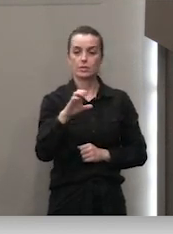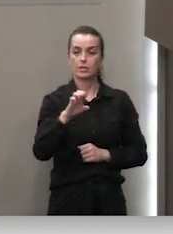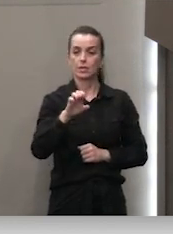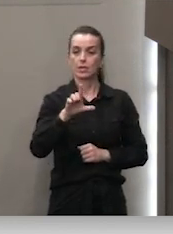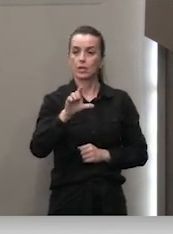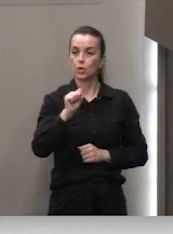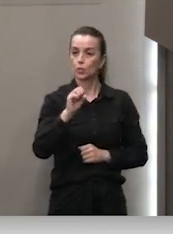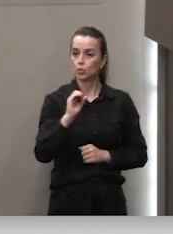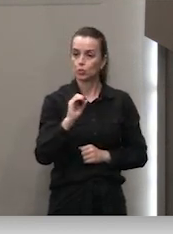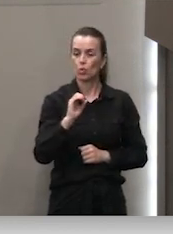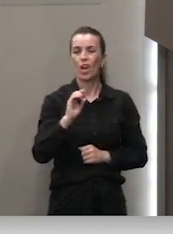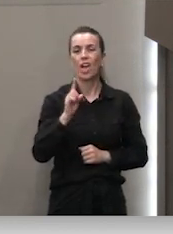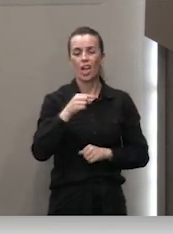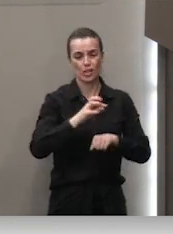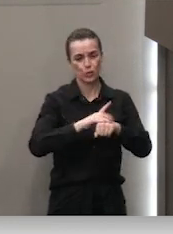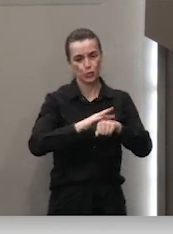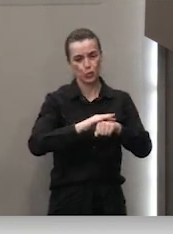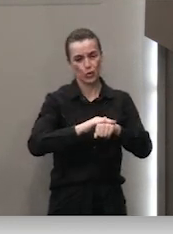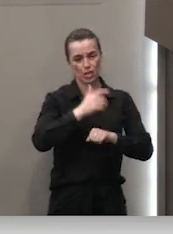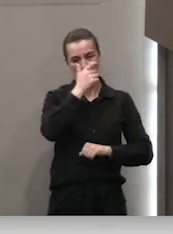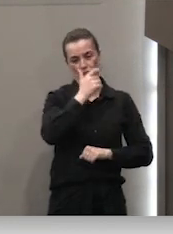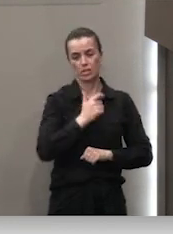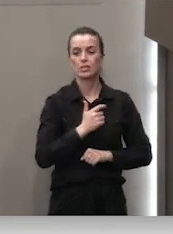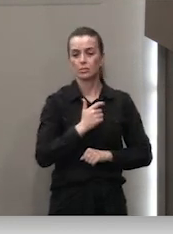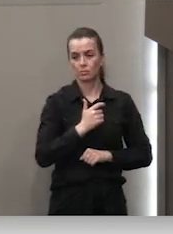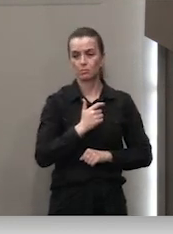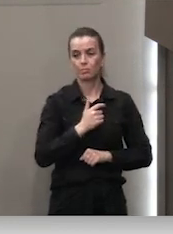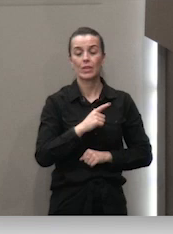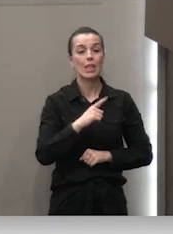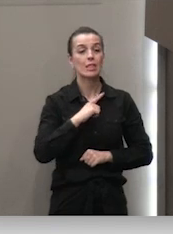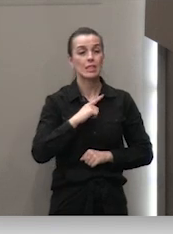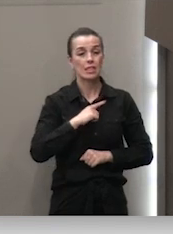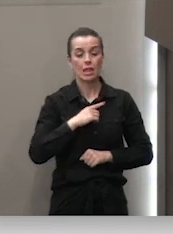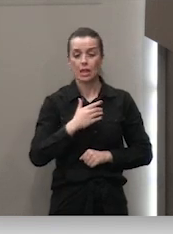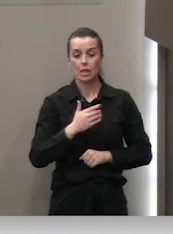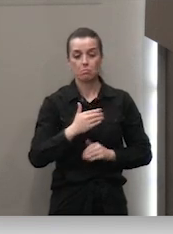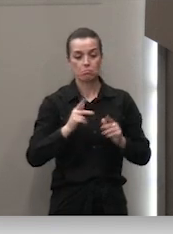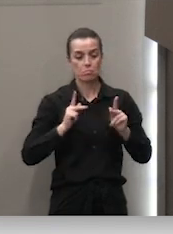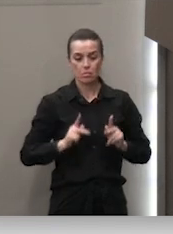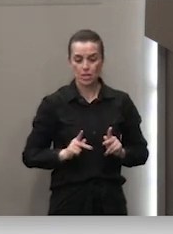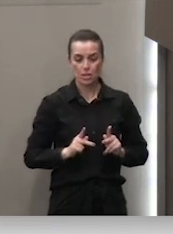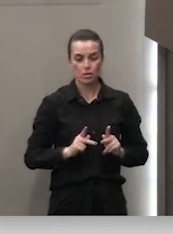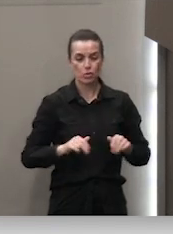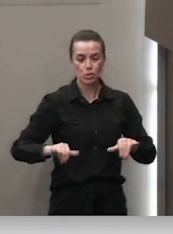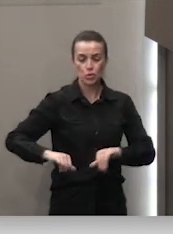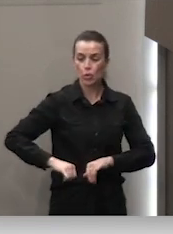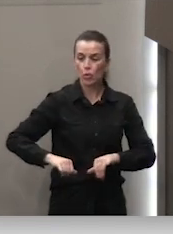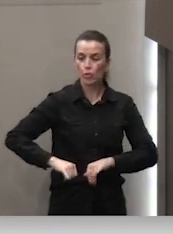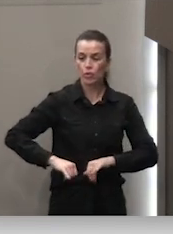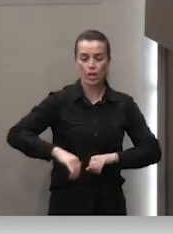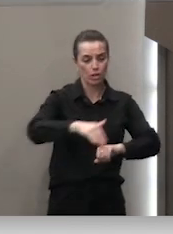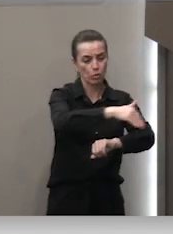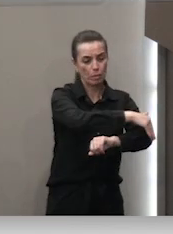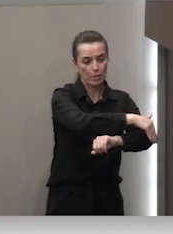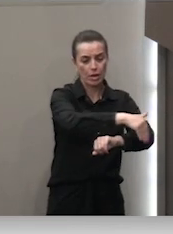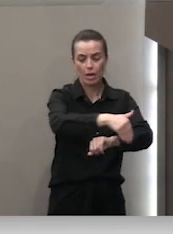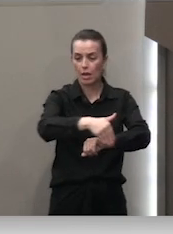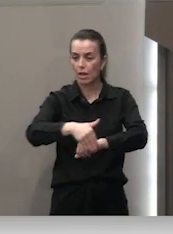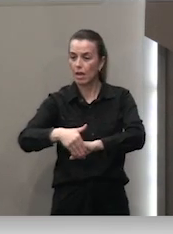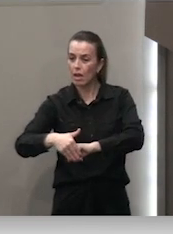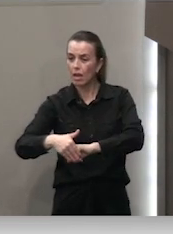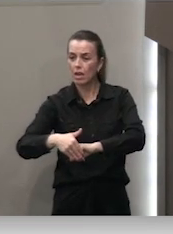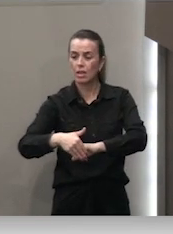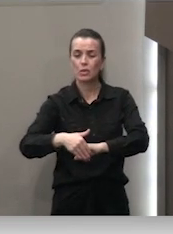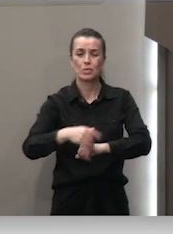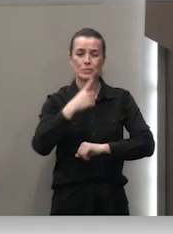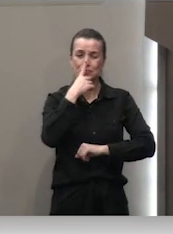pessoa doente. Lá tem alguns moradores que estão com esgoto correndo na rua. Bairro Vera Cruz, moradores que não